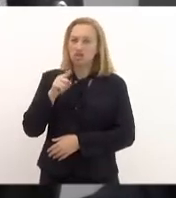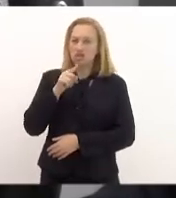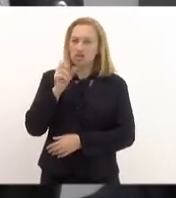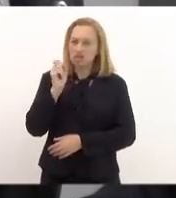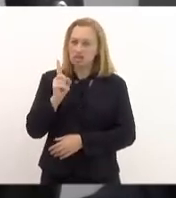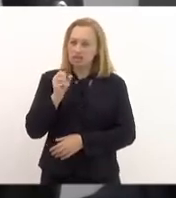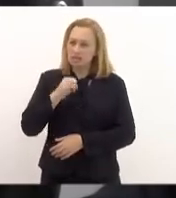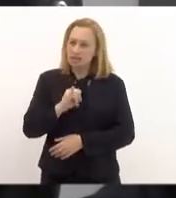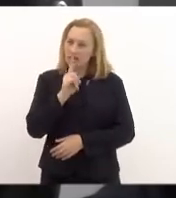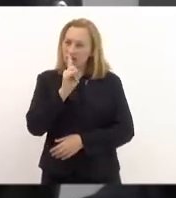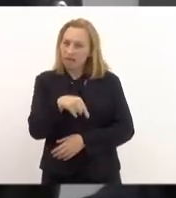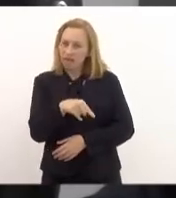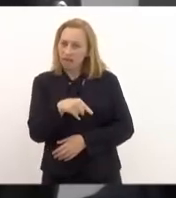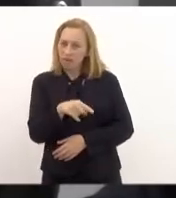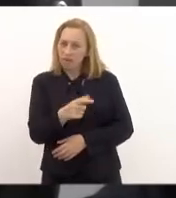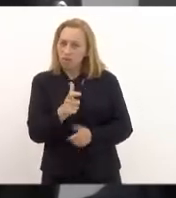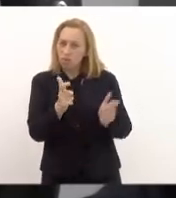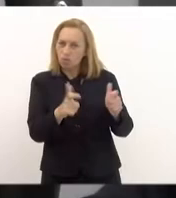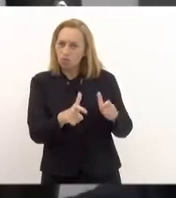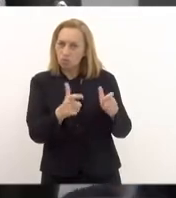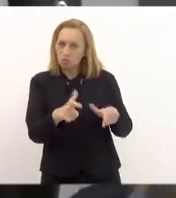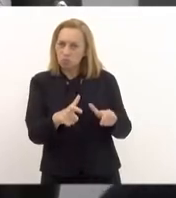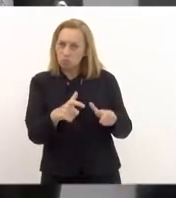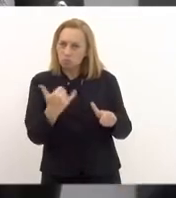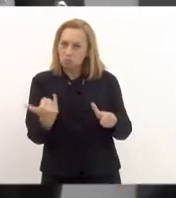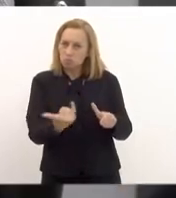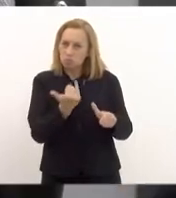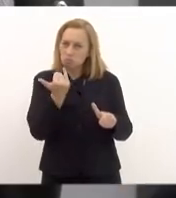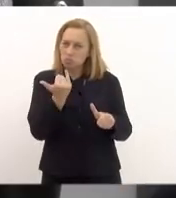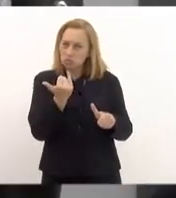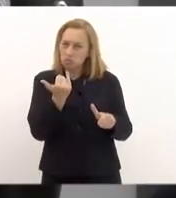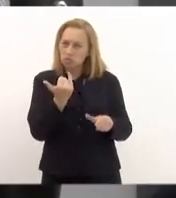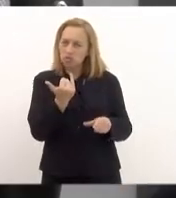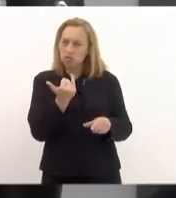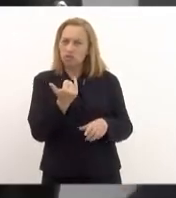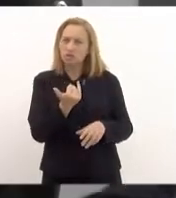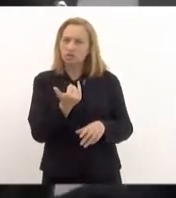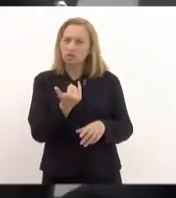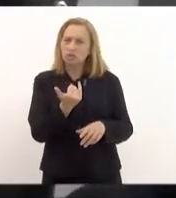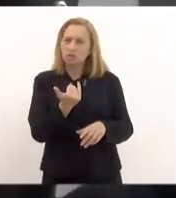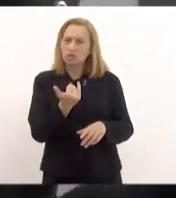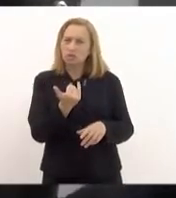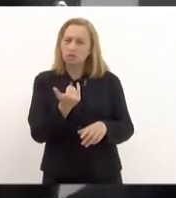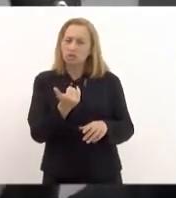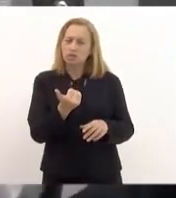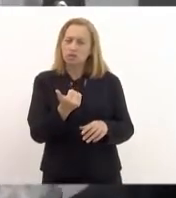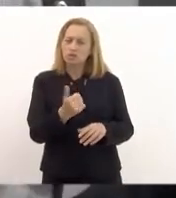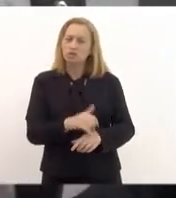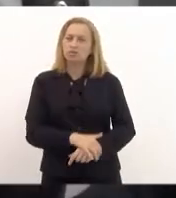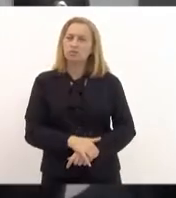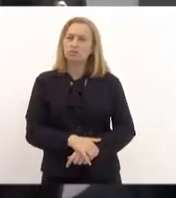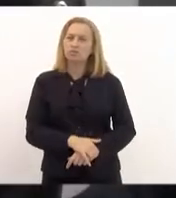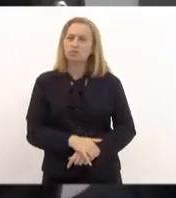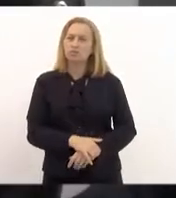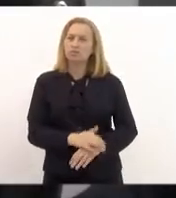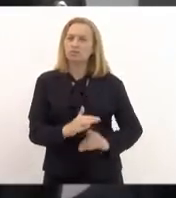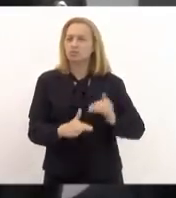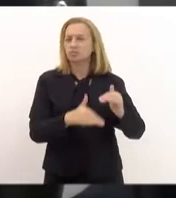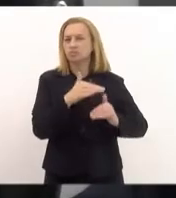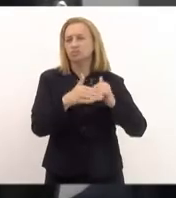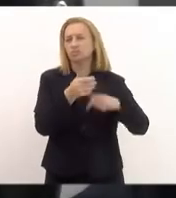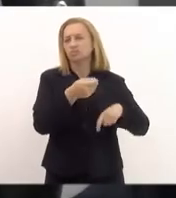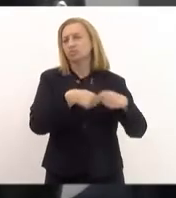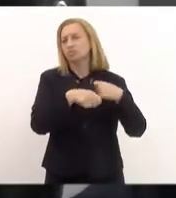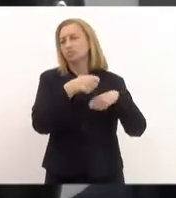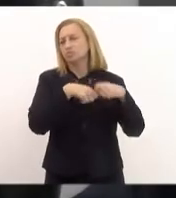considerado um instrumento, né, que viabiliza desenvolvimento